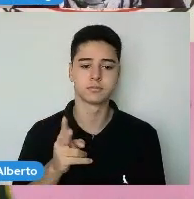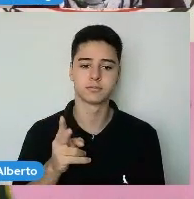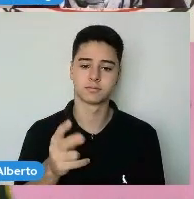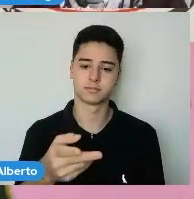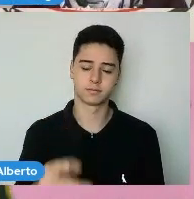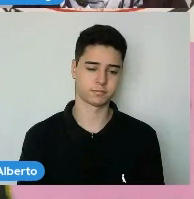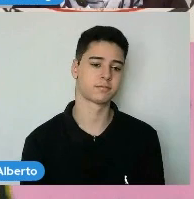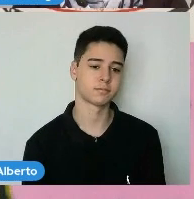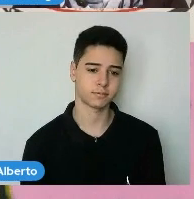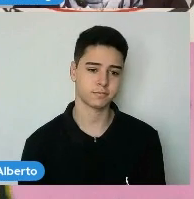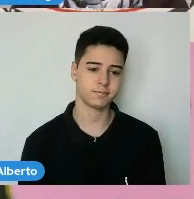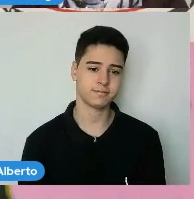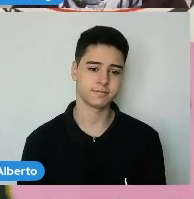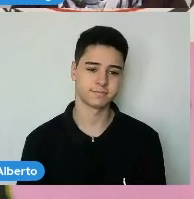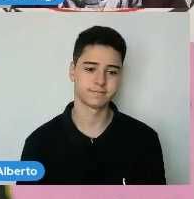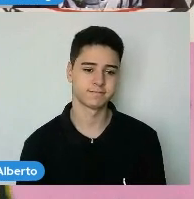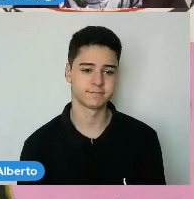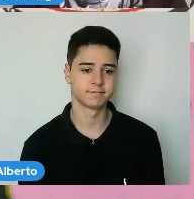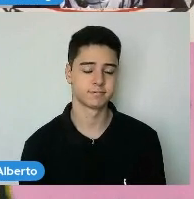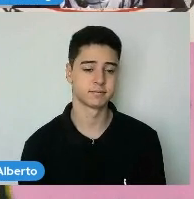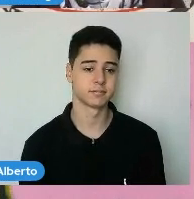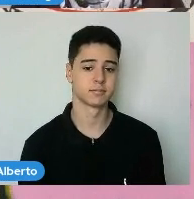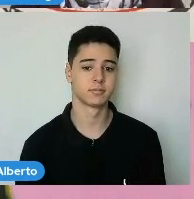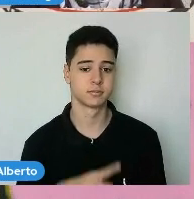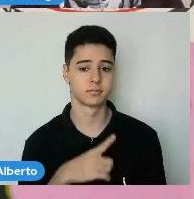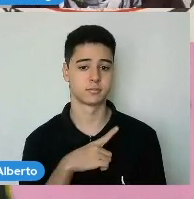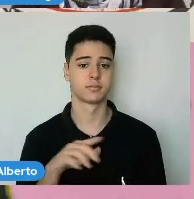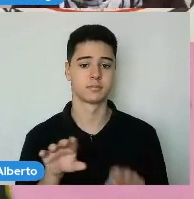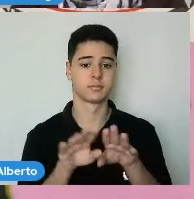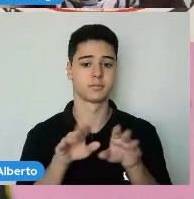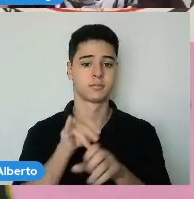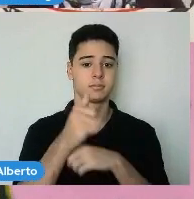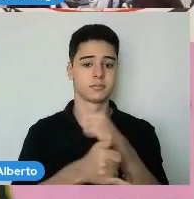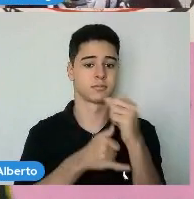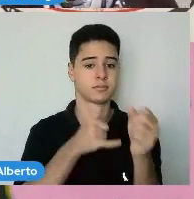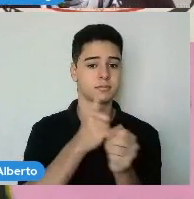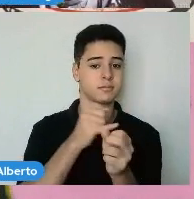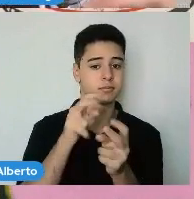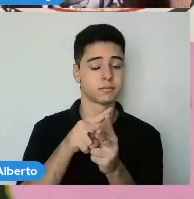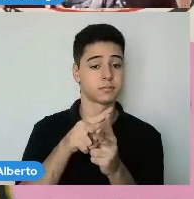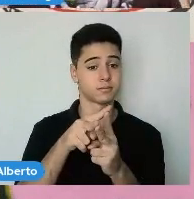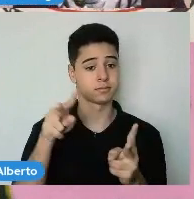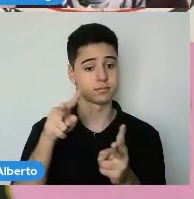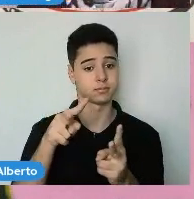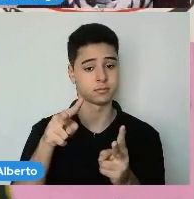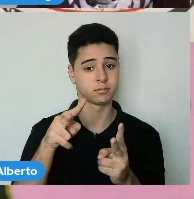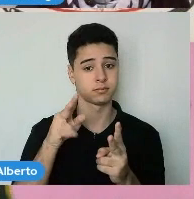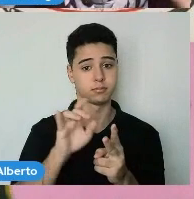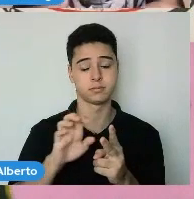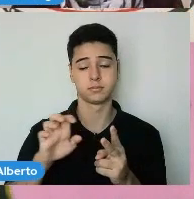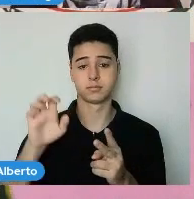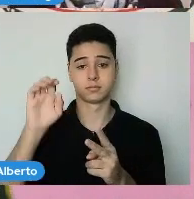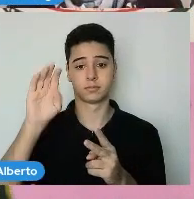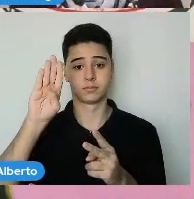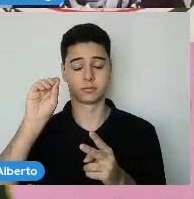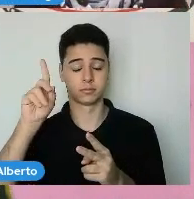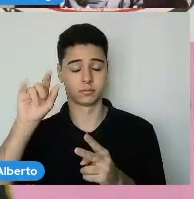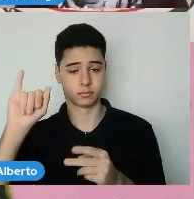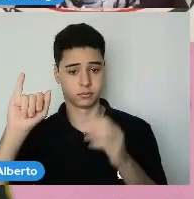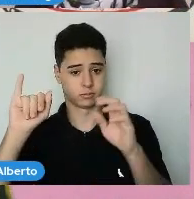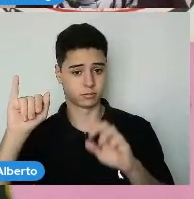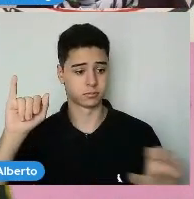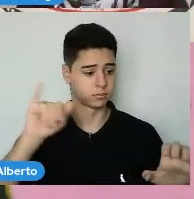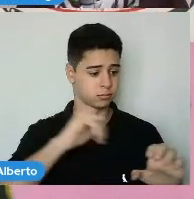ok? Temos em contraponto a internet arte, aí eu coloquei a body art no extremo, a internet arte no outro, que